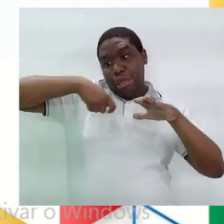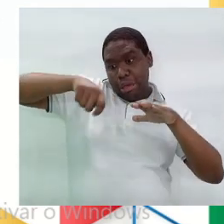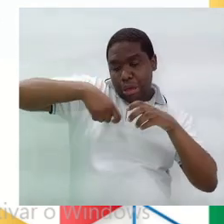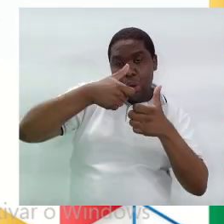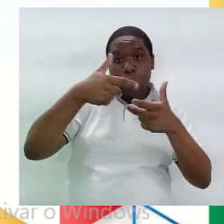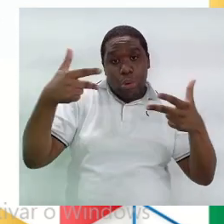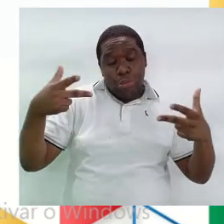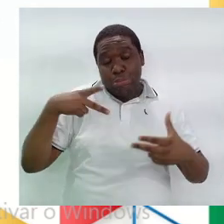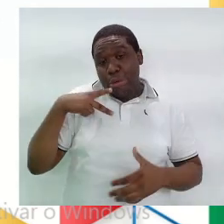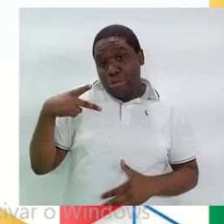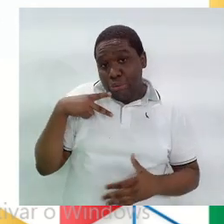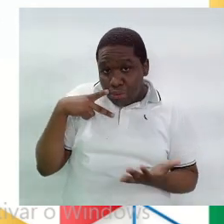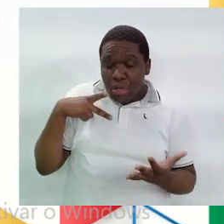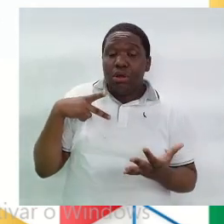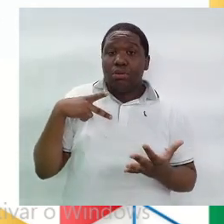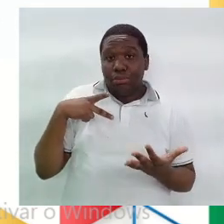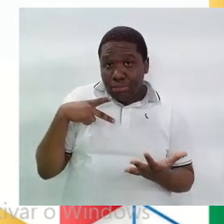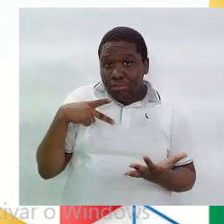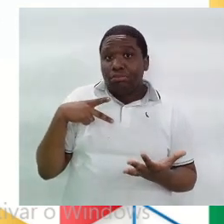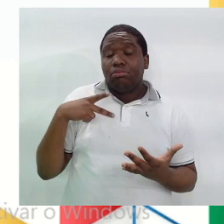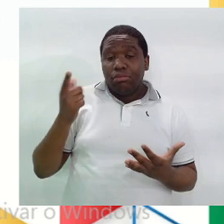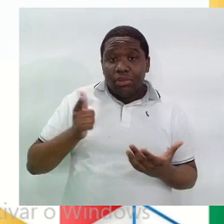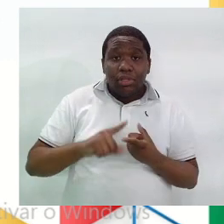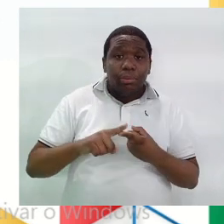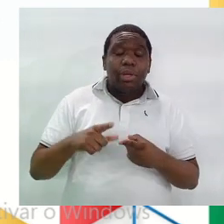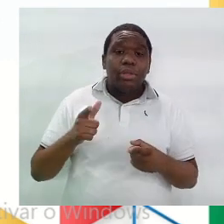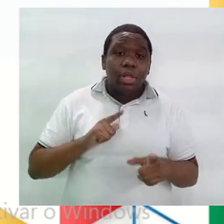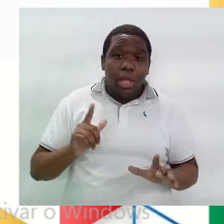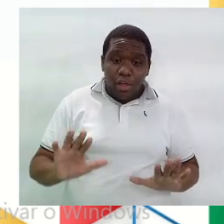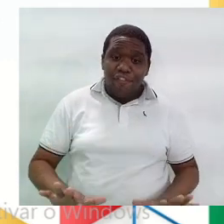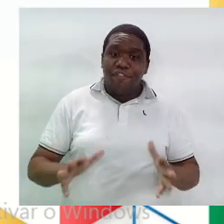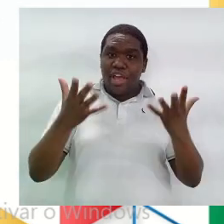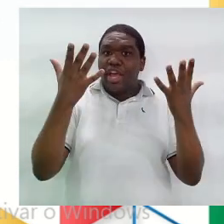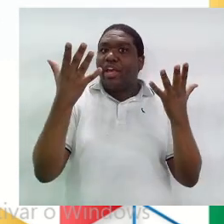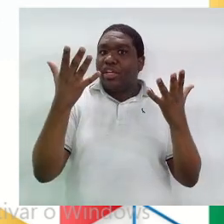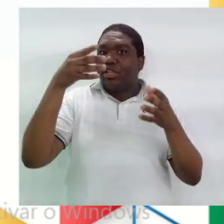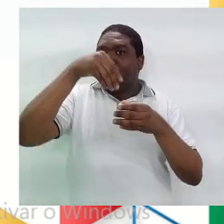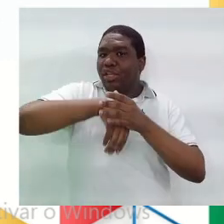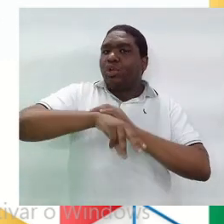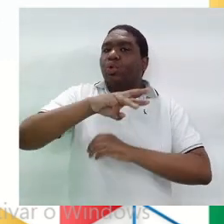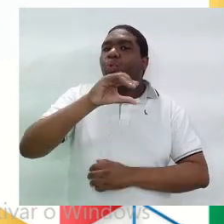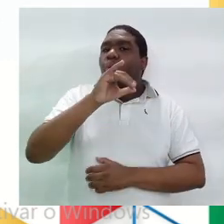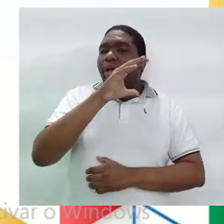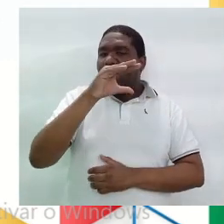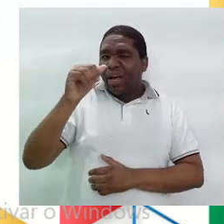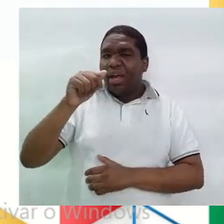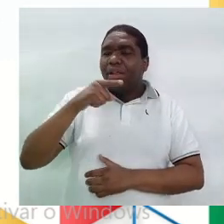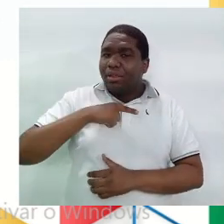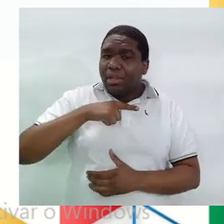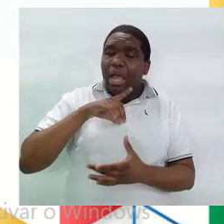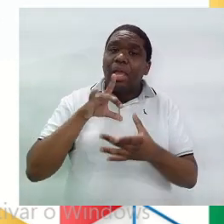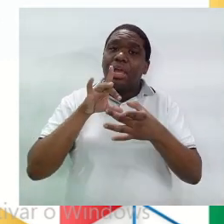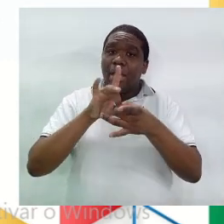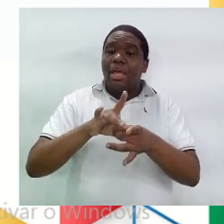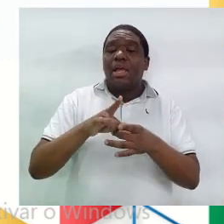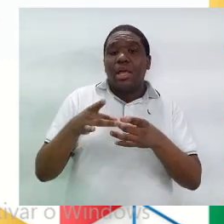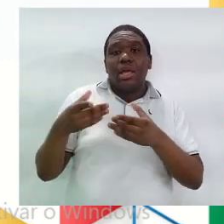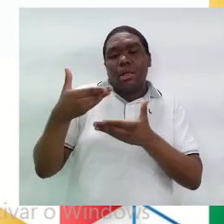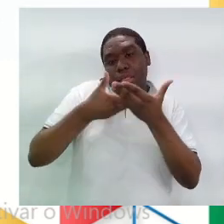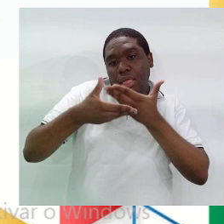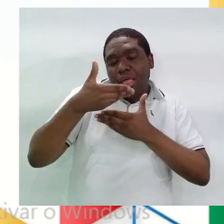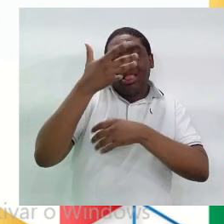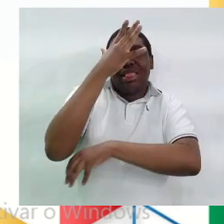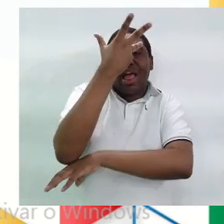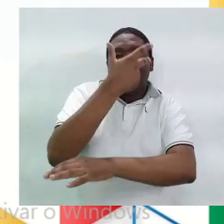poções individuais. As festas e celebrações da Wicca são ligadas à natureza,